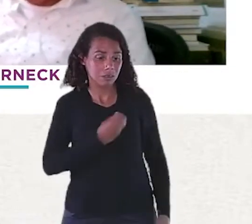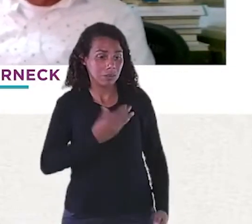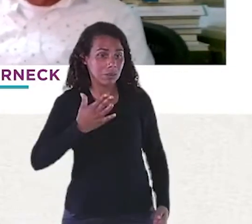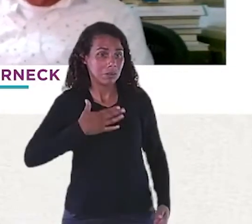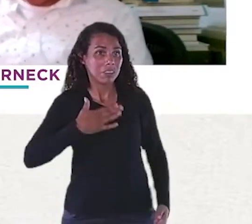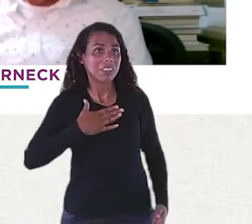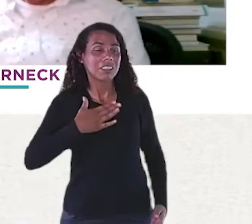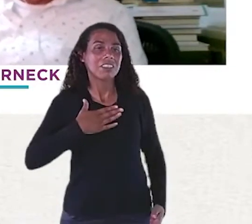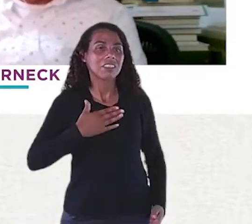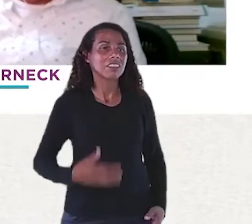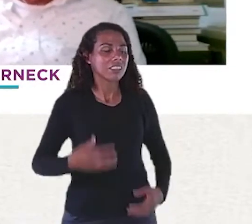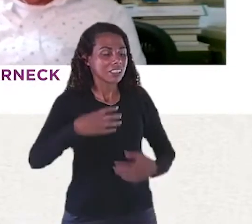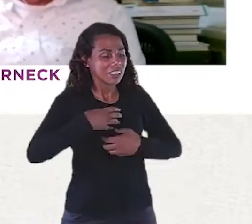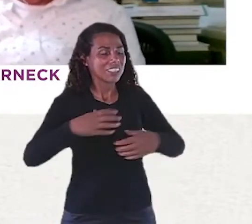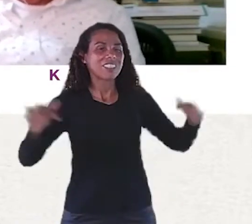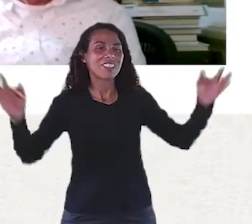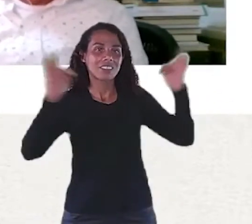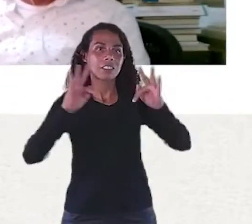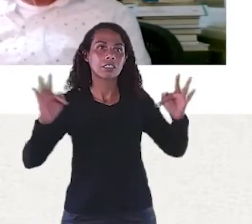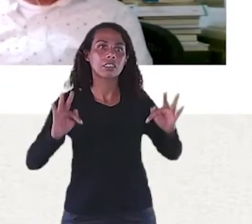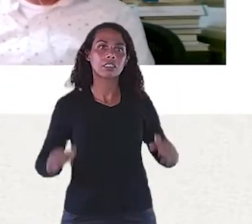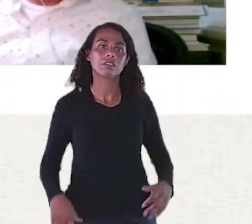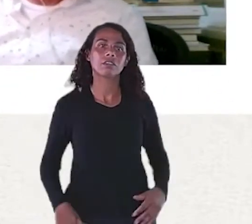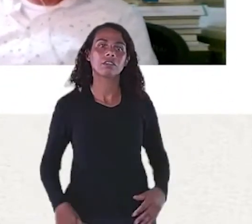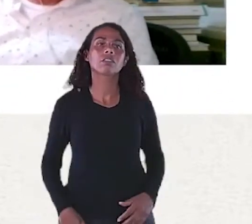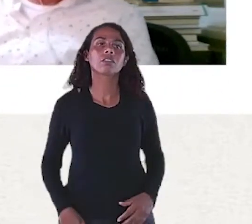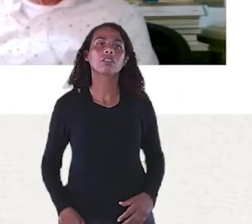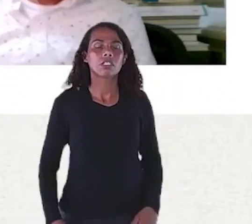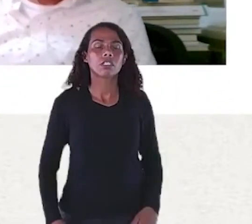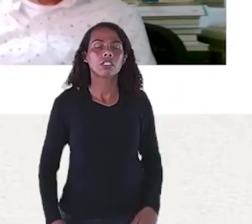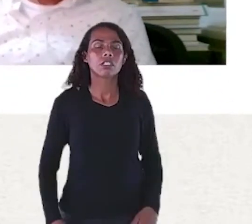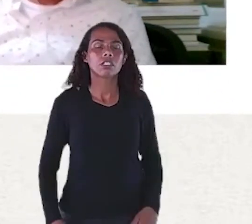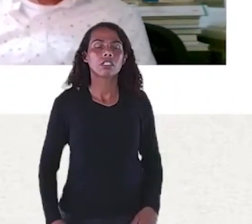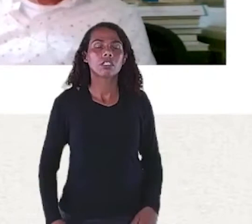Mas vamos a sempre um papo, Afonso. Eu acho que estou ficando aqui meio